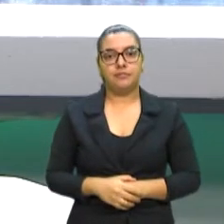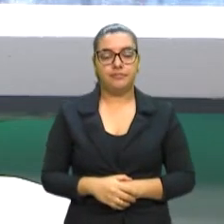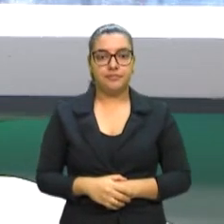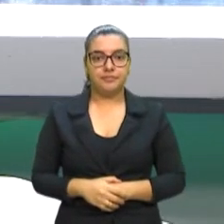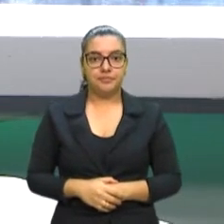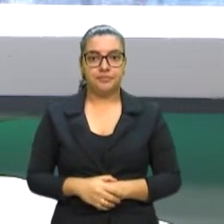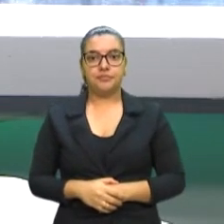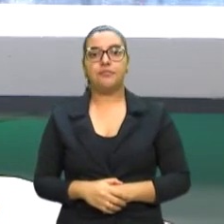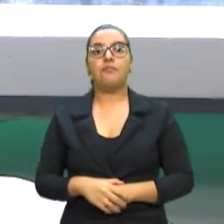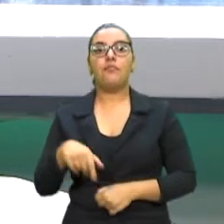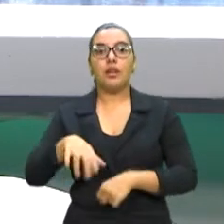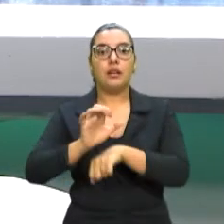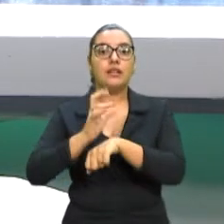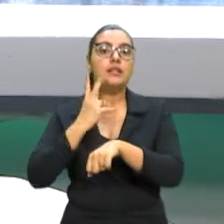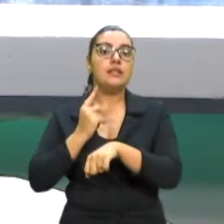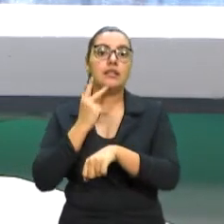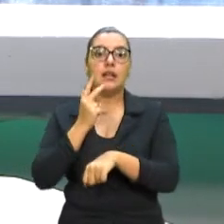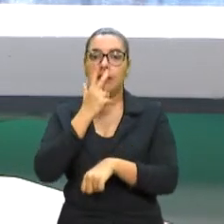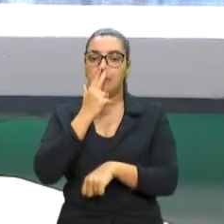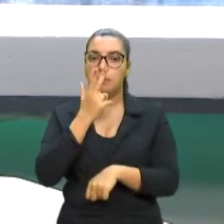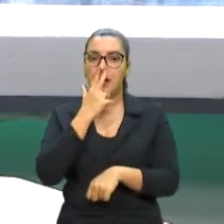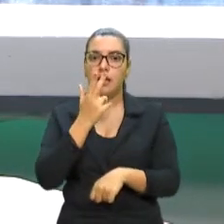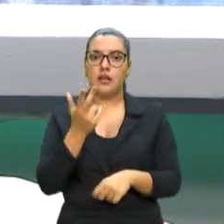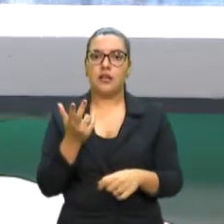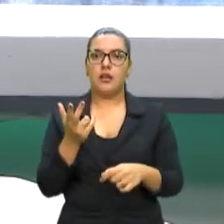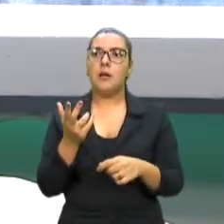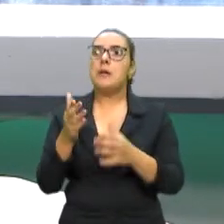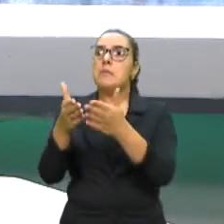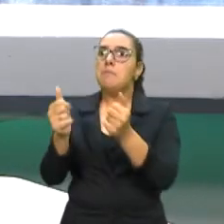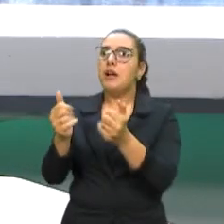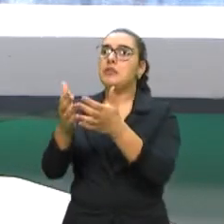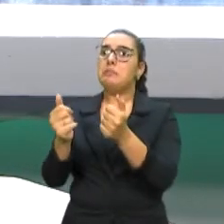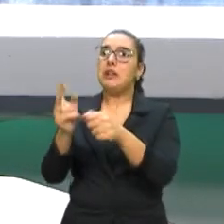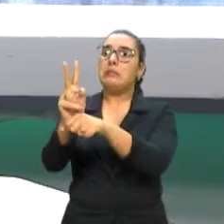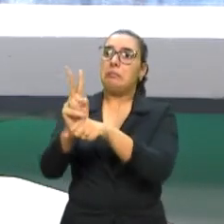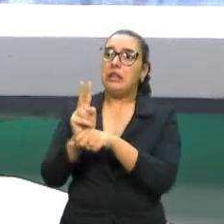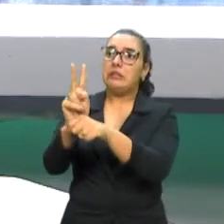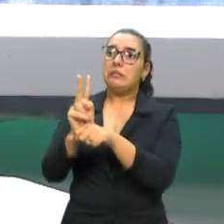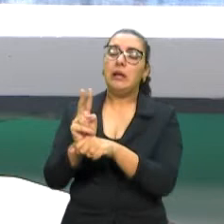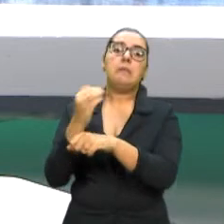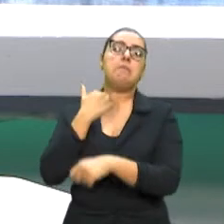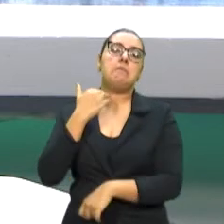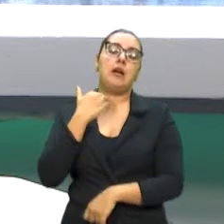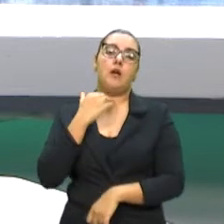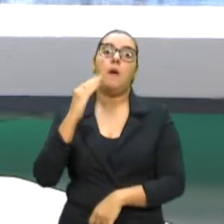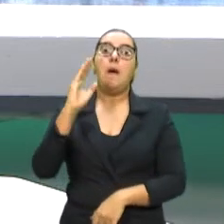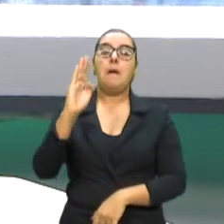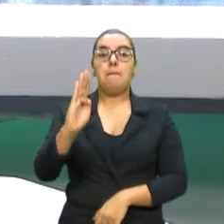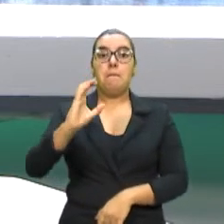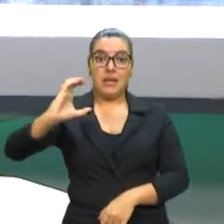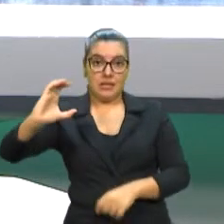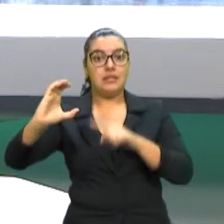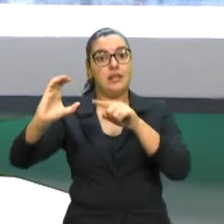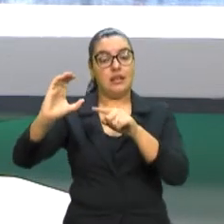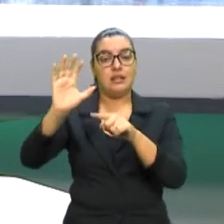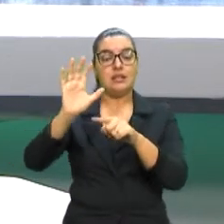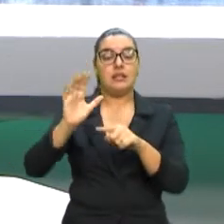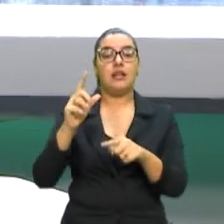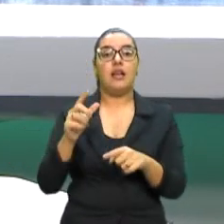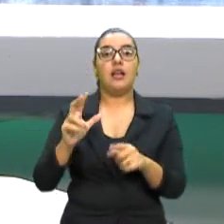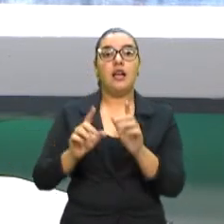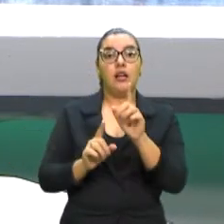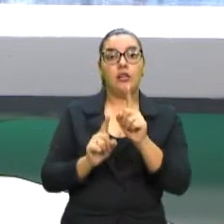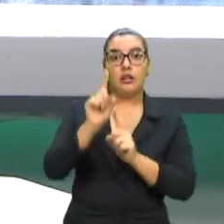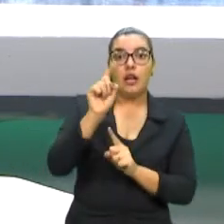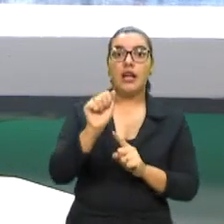E os cearenses estão contraindo mais empréstimos. De acordo com dados do Banco Central, houve crescimento de 15% no mês de